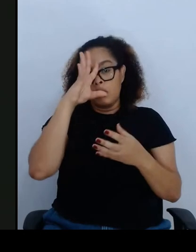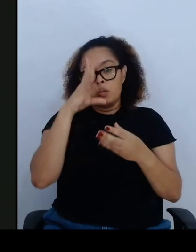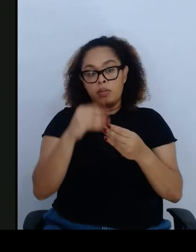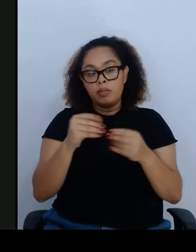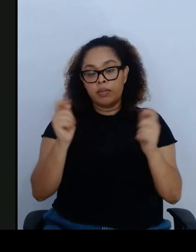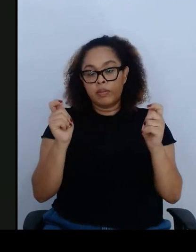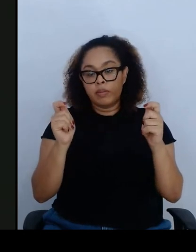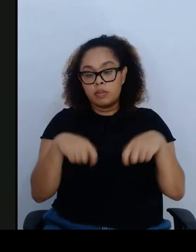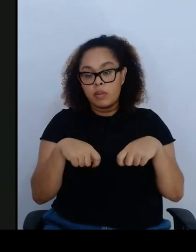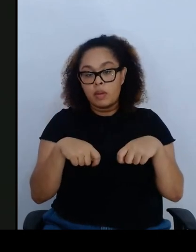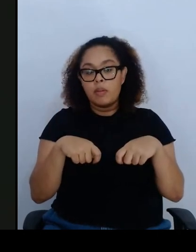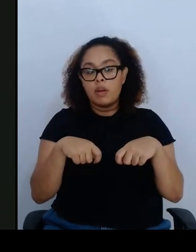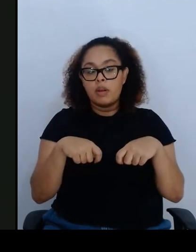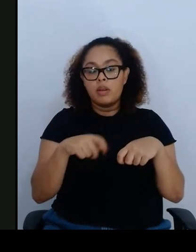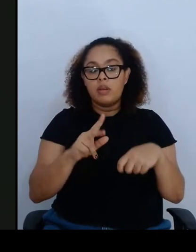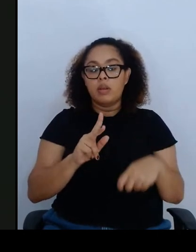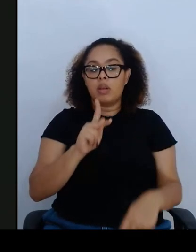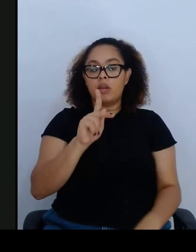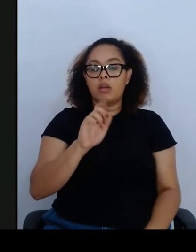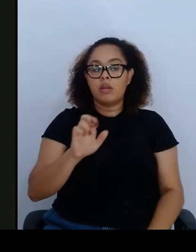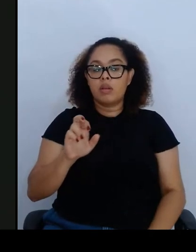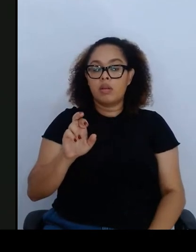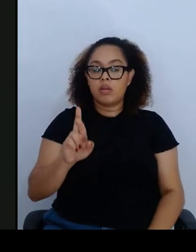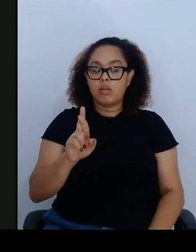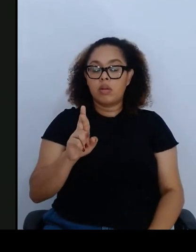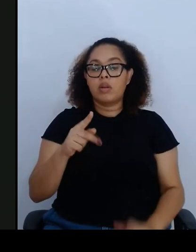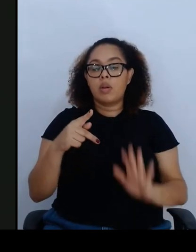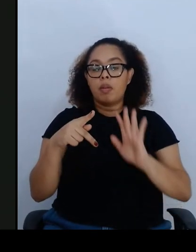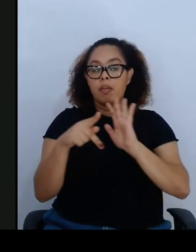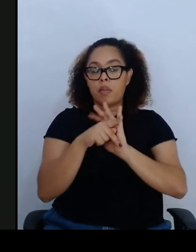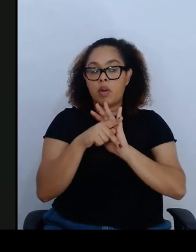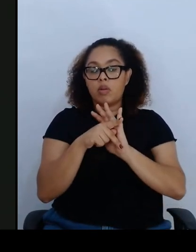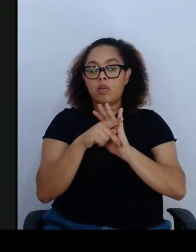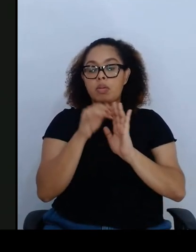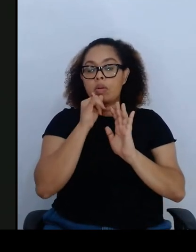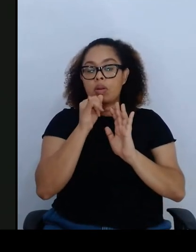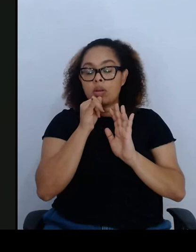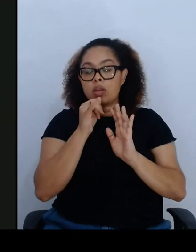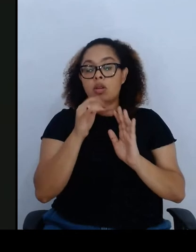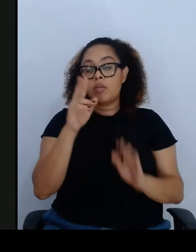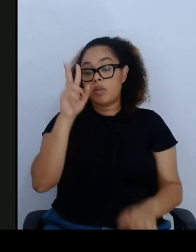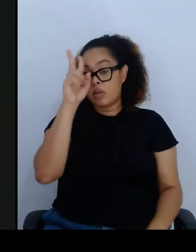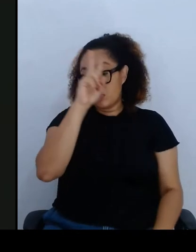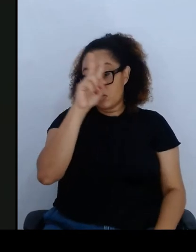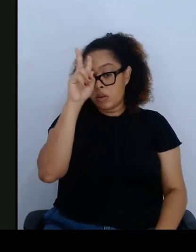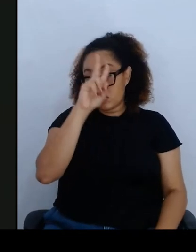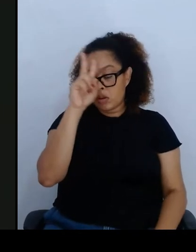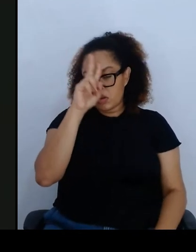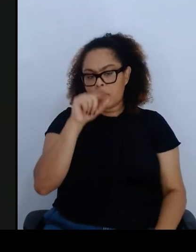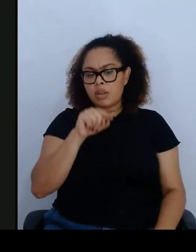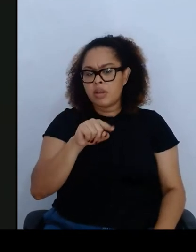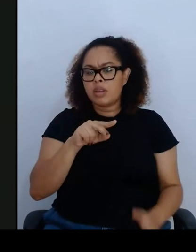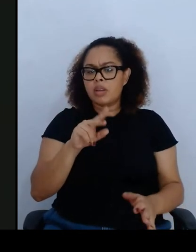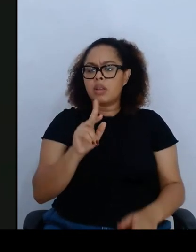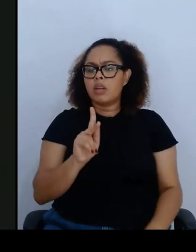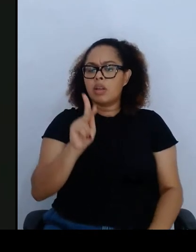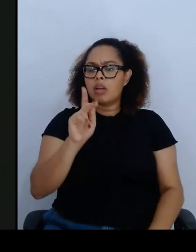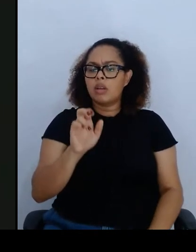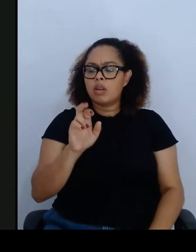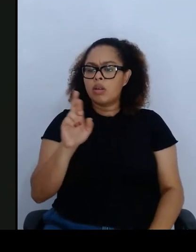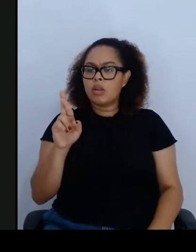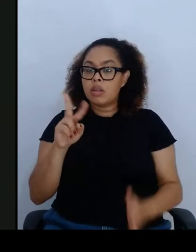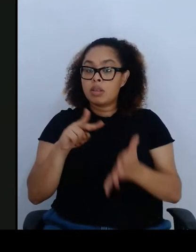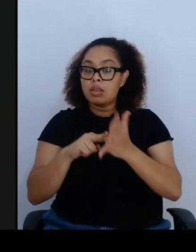excluir do seu trabalho e para pensar do ponto de vista histórico do que era o quuer a época O que é